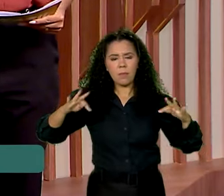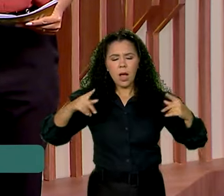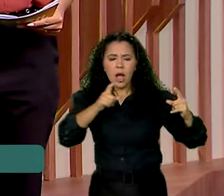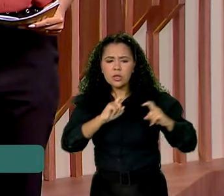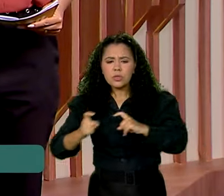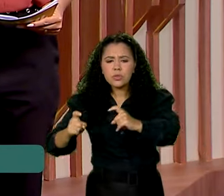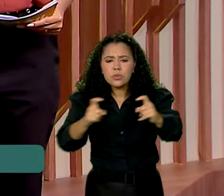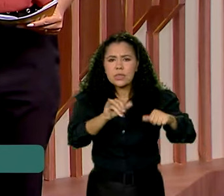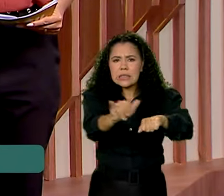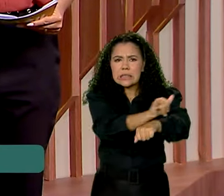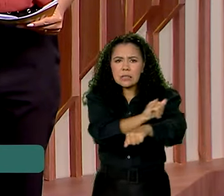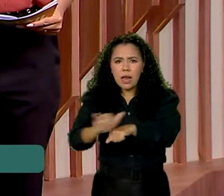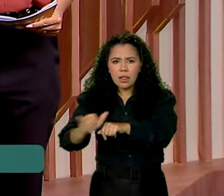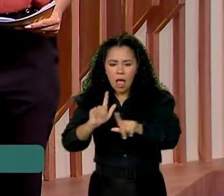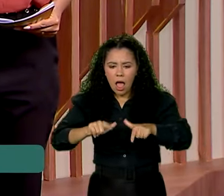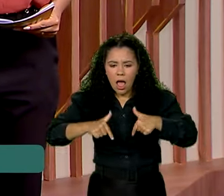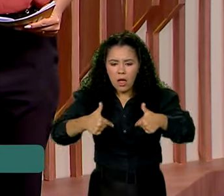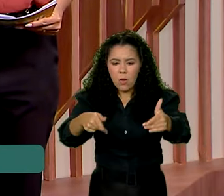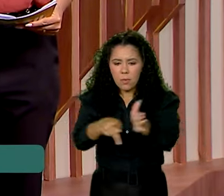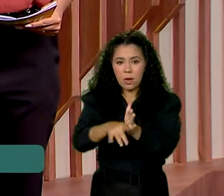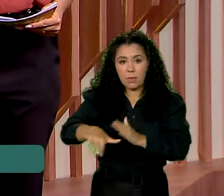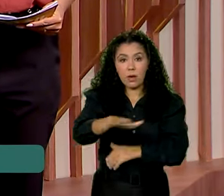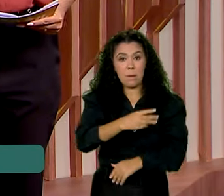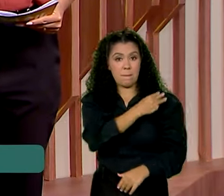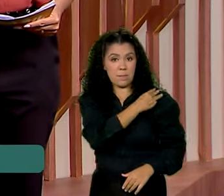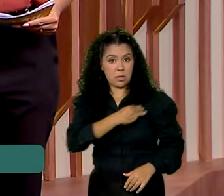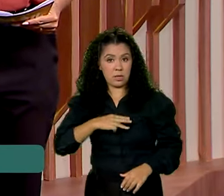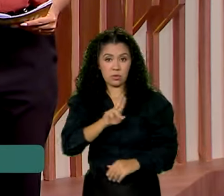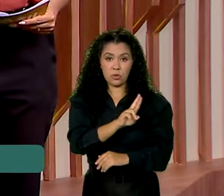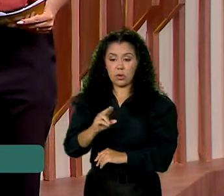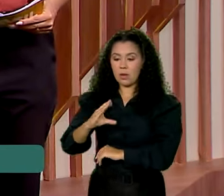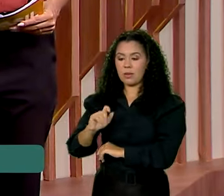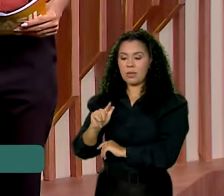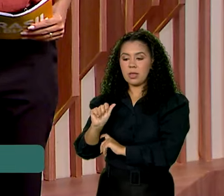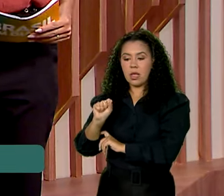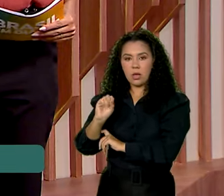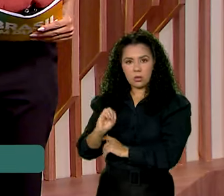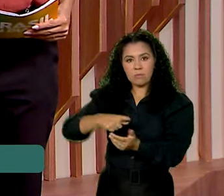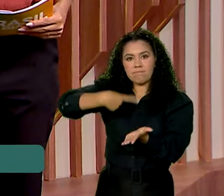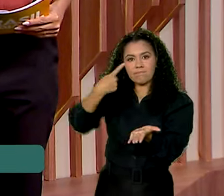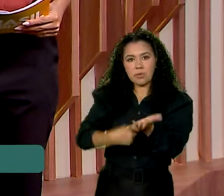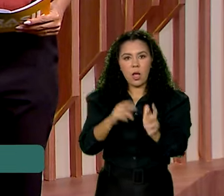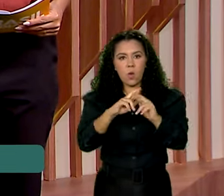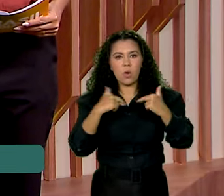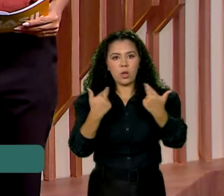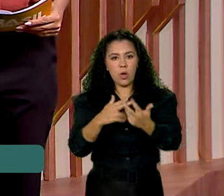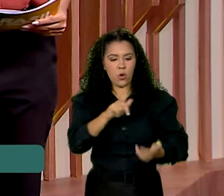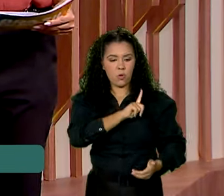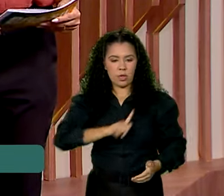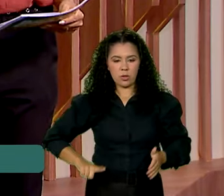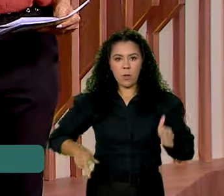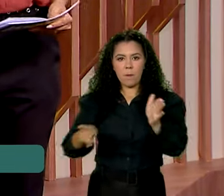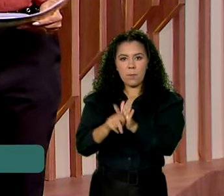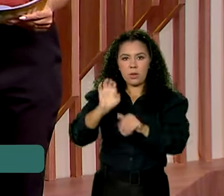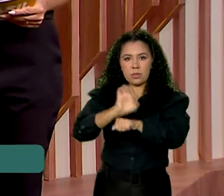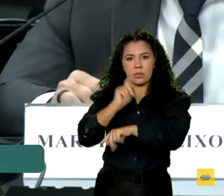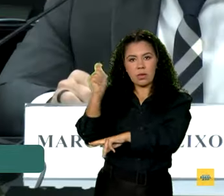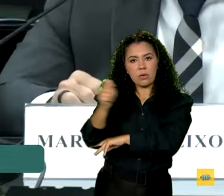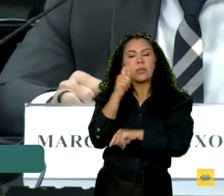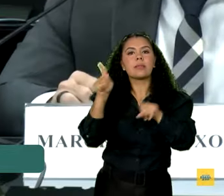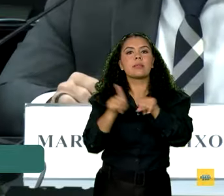de recuperação do setor, o ministro Celso Sabino se reuniu com o governador do estado, Eduardo Leite, e